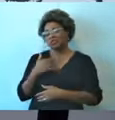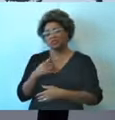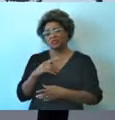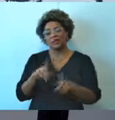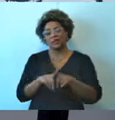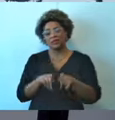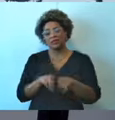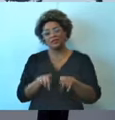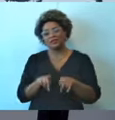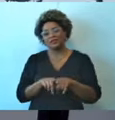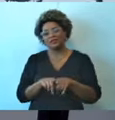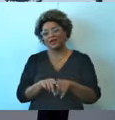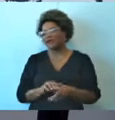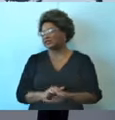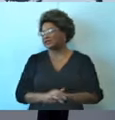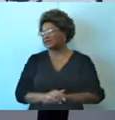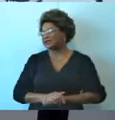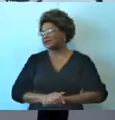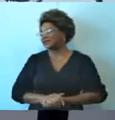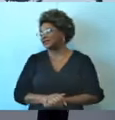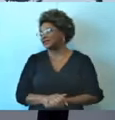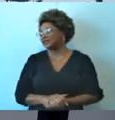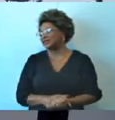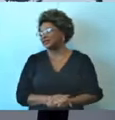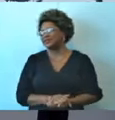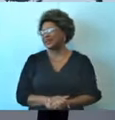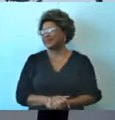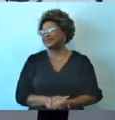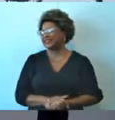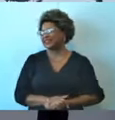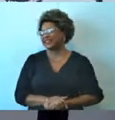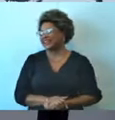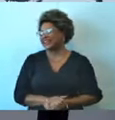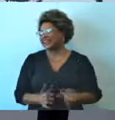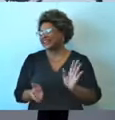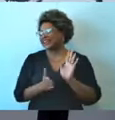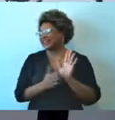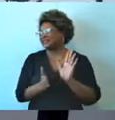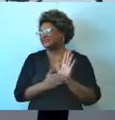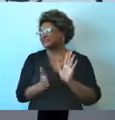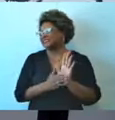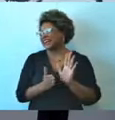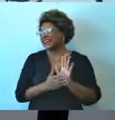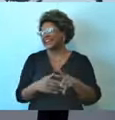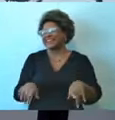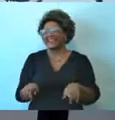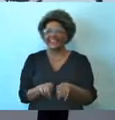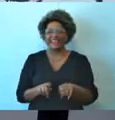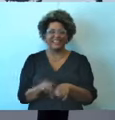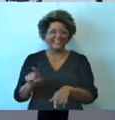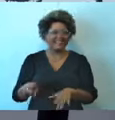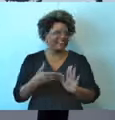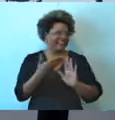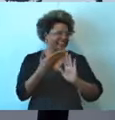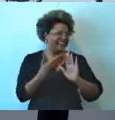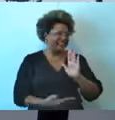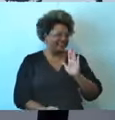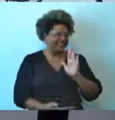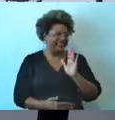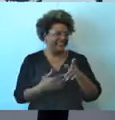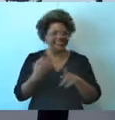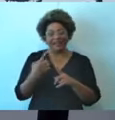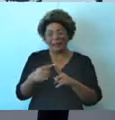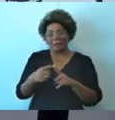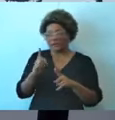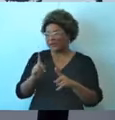Seguro. E parabenizar você também, viu, Braulio, pela pauta, porque acho